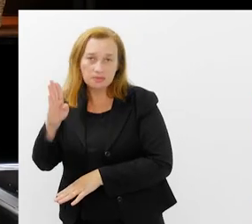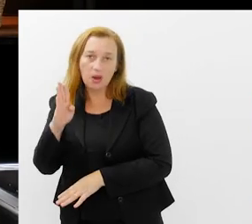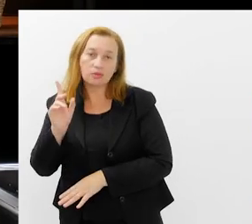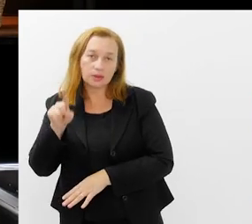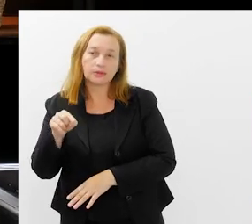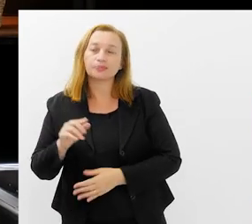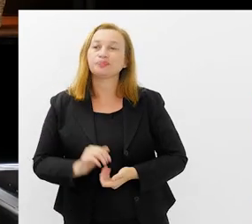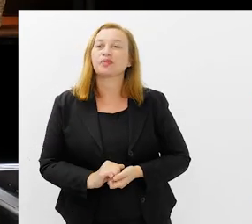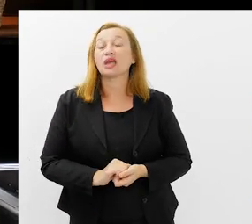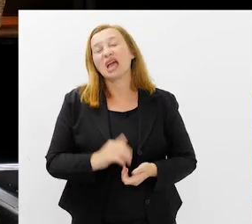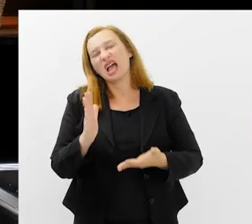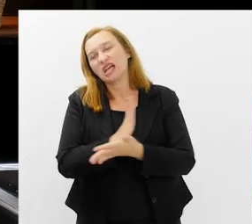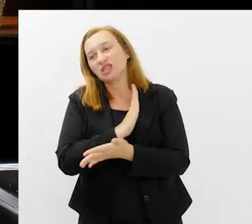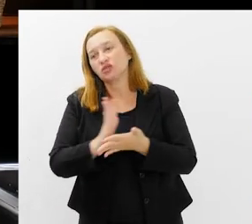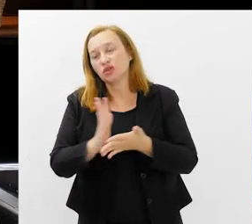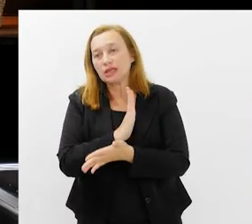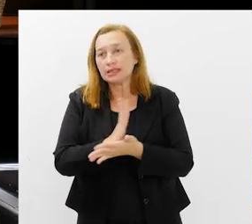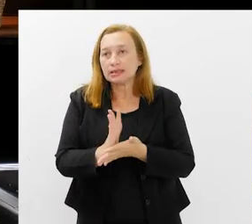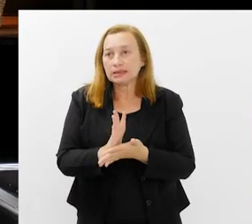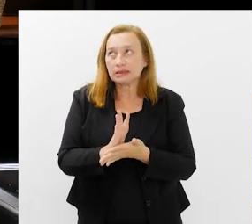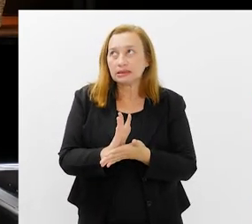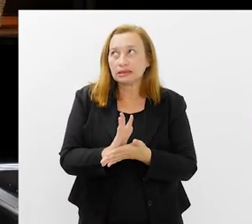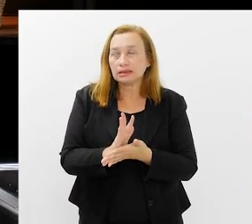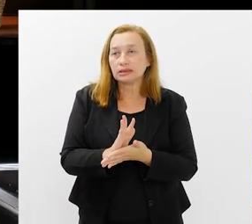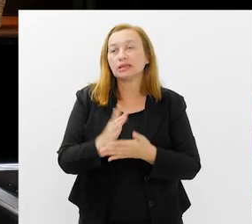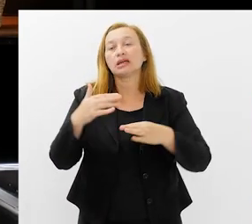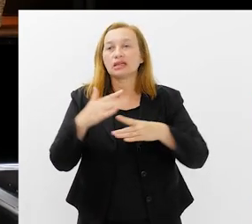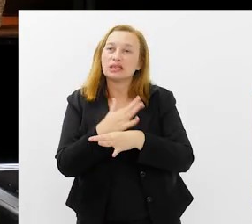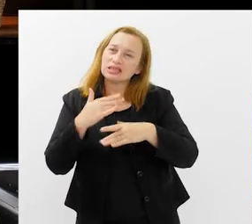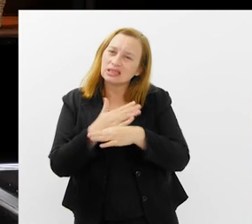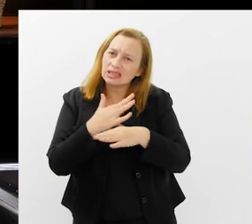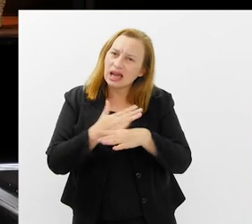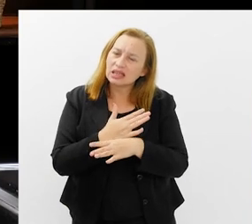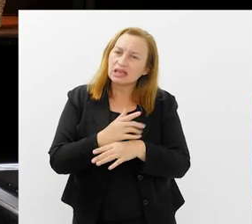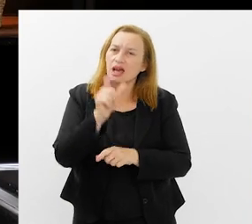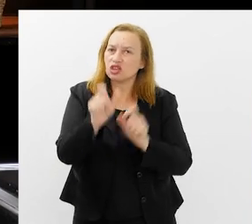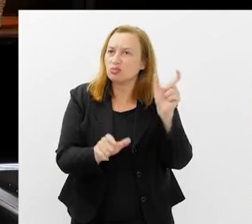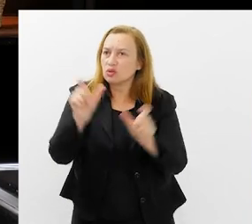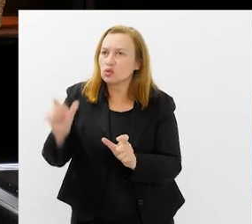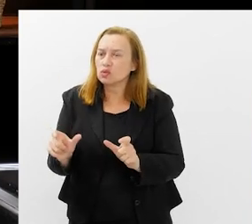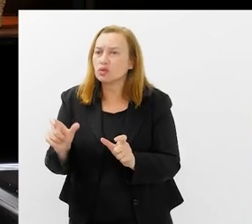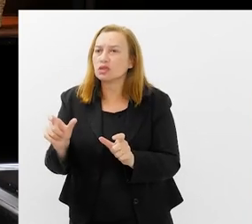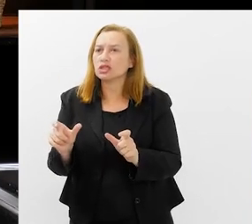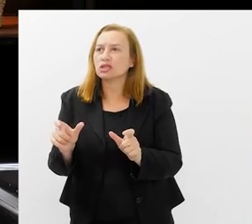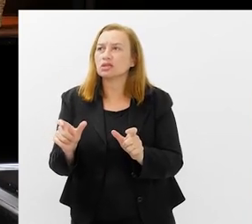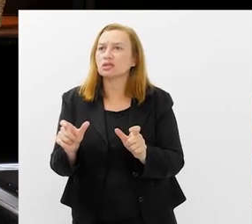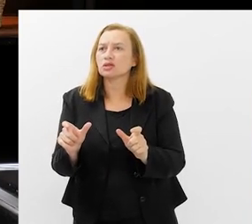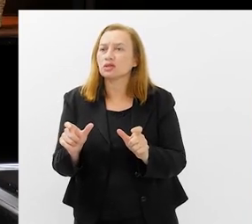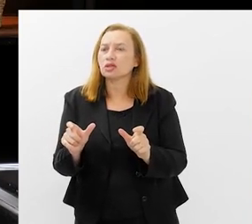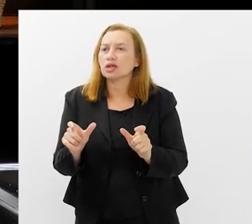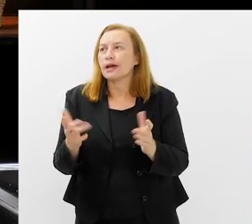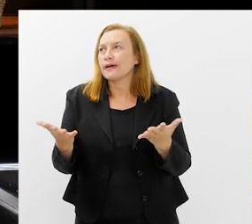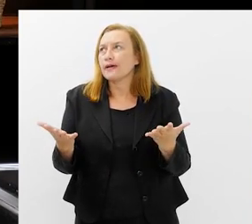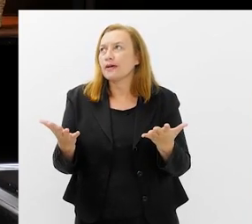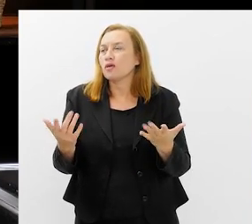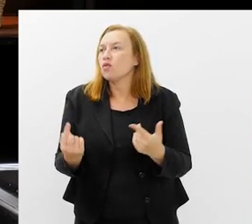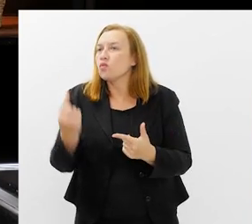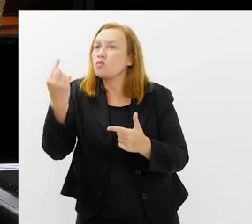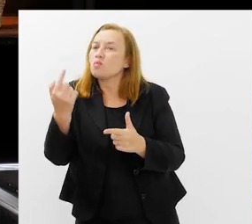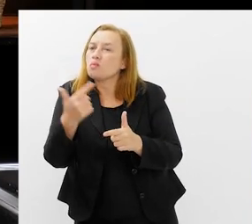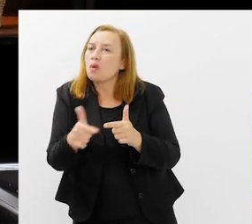essencial e que, em muitas das cidades, as pessoas, por